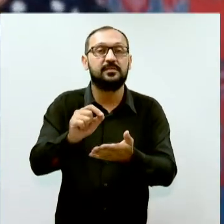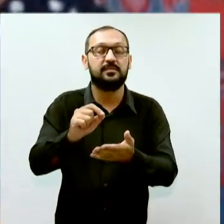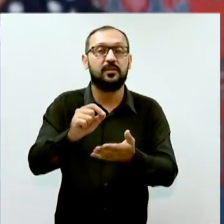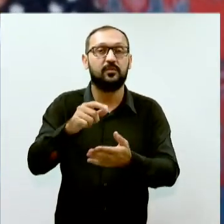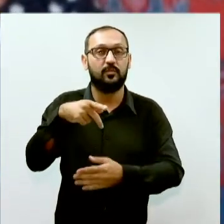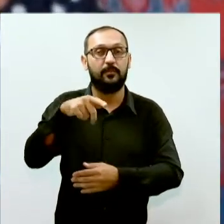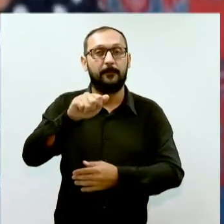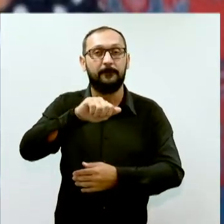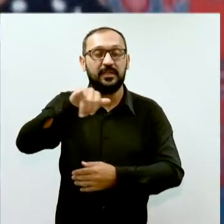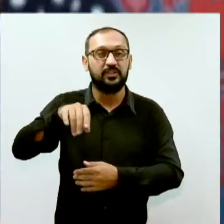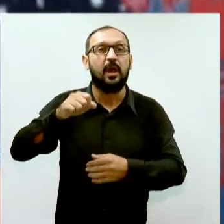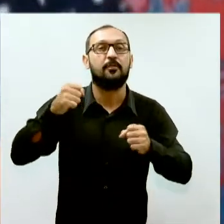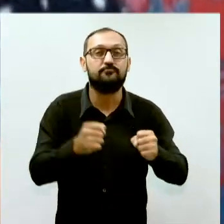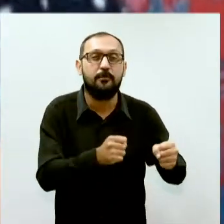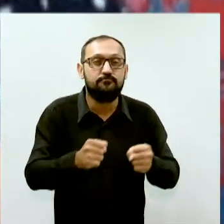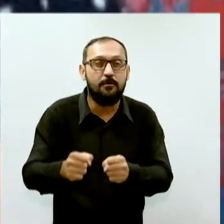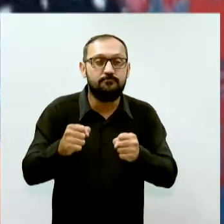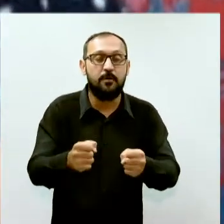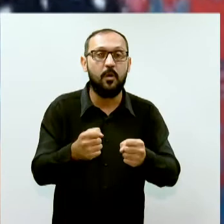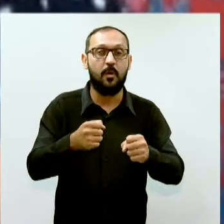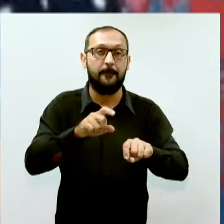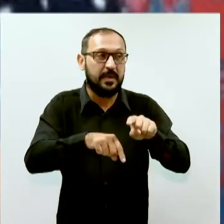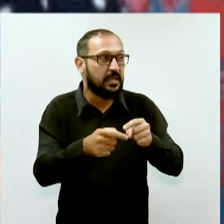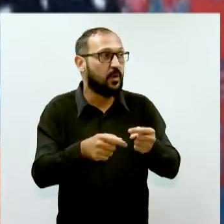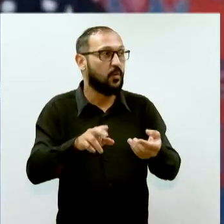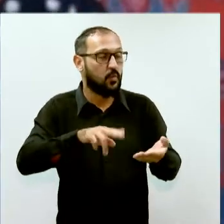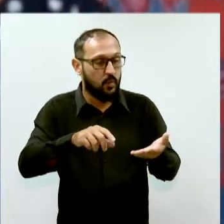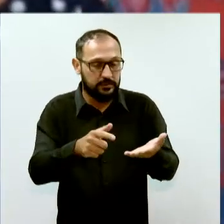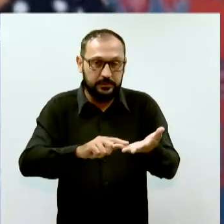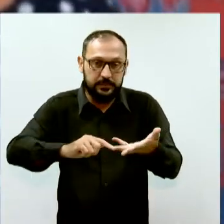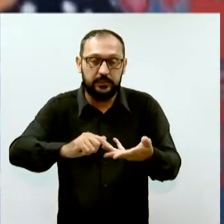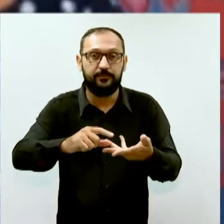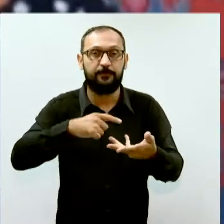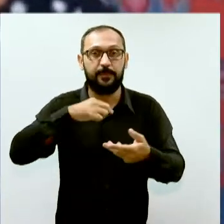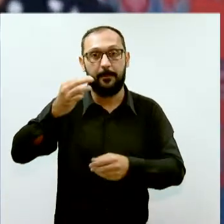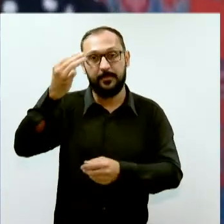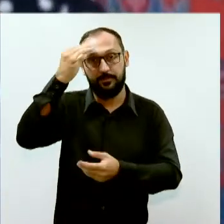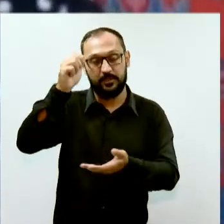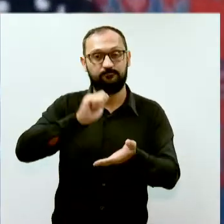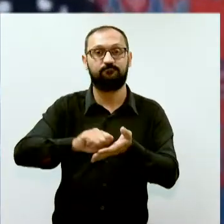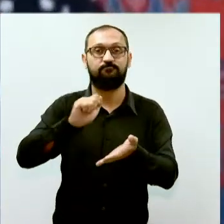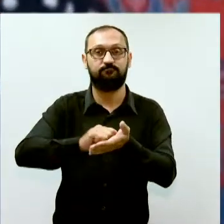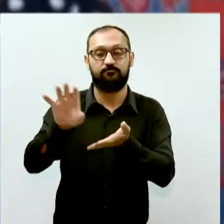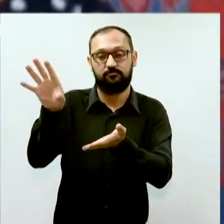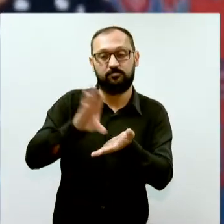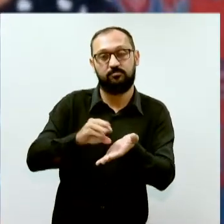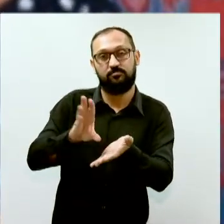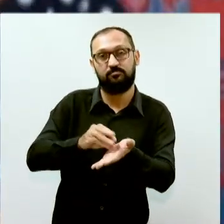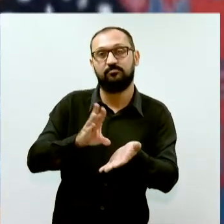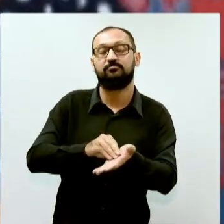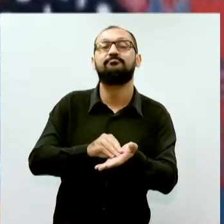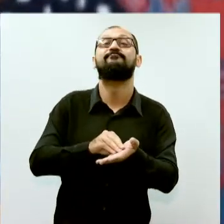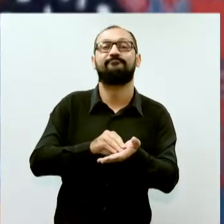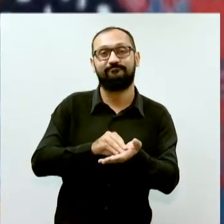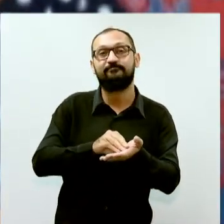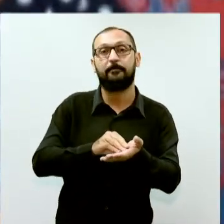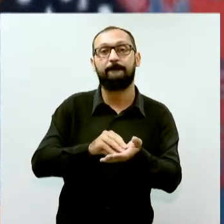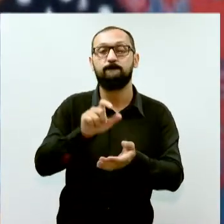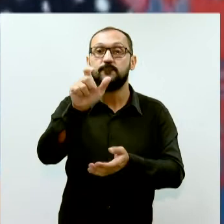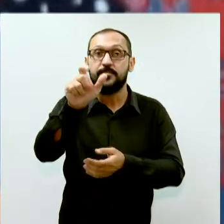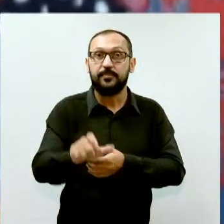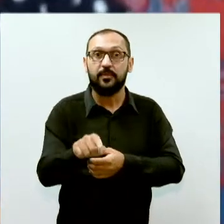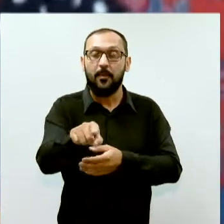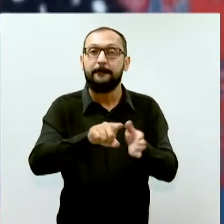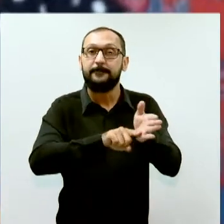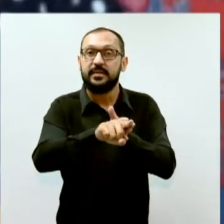da pagelança, os instrumentos usados, né? Então, ele deixou as memórias escritas, que para o